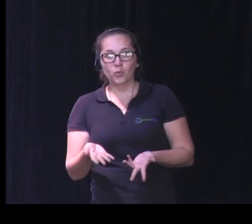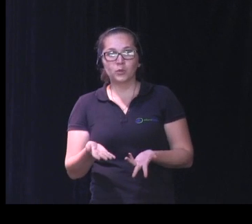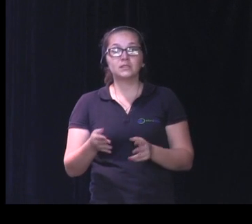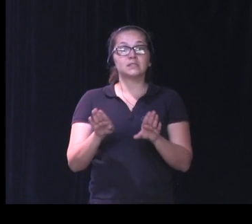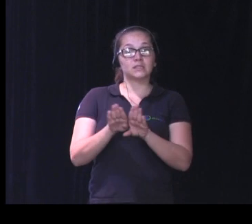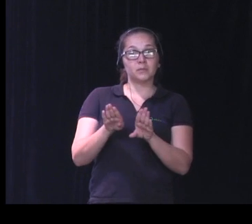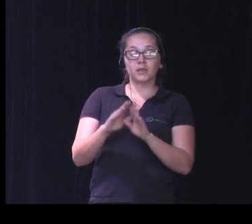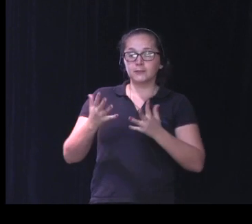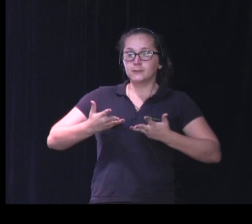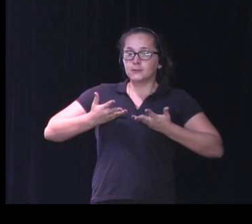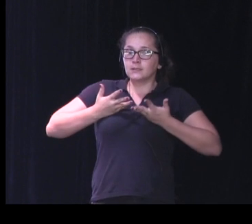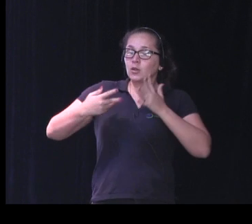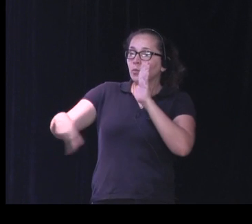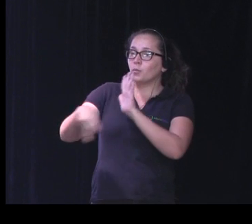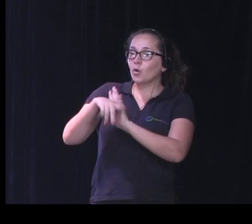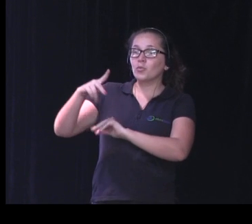flores,